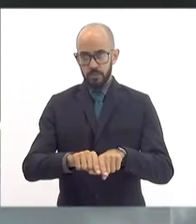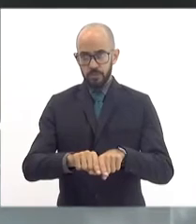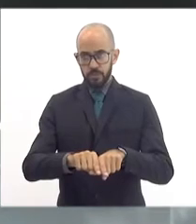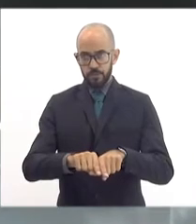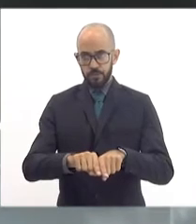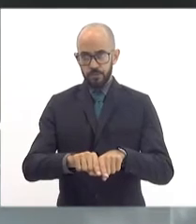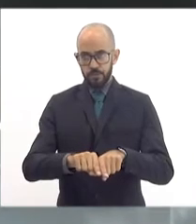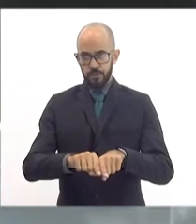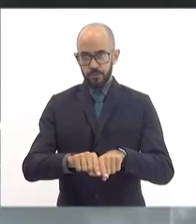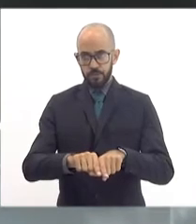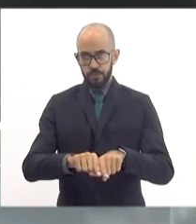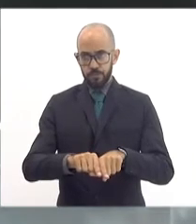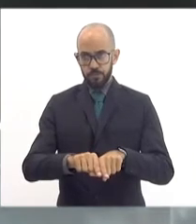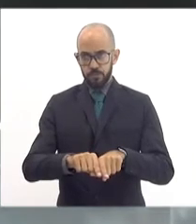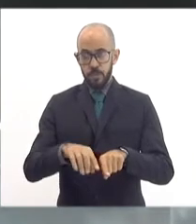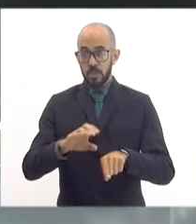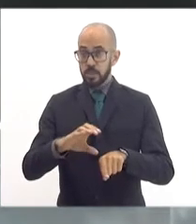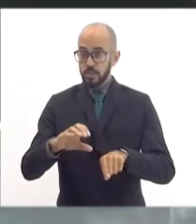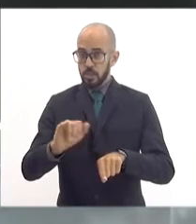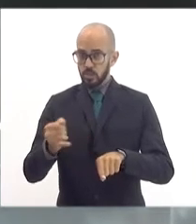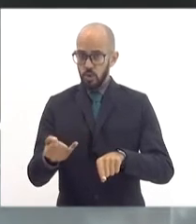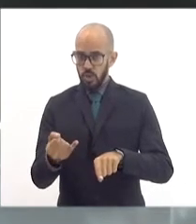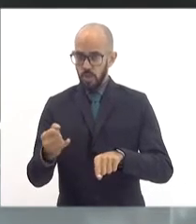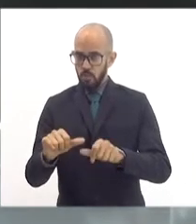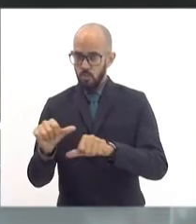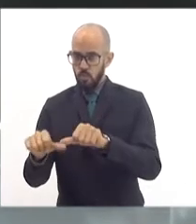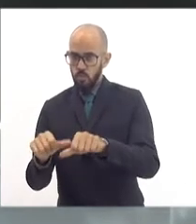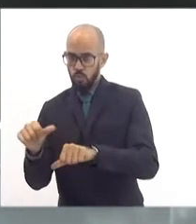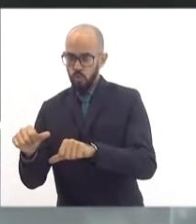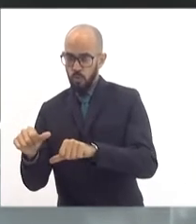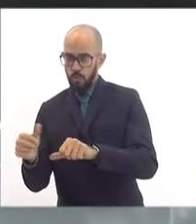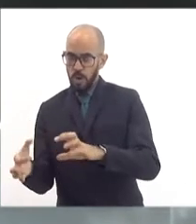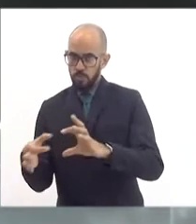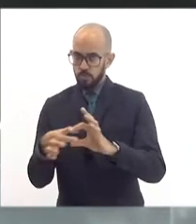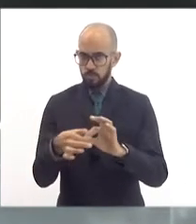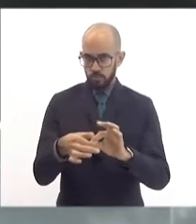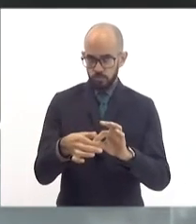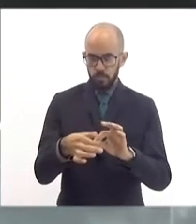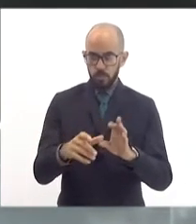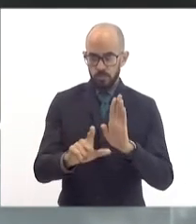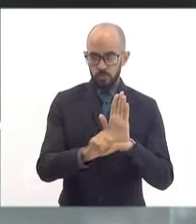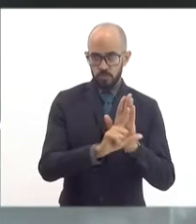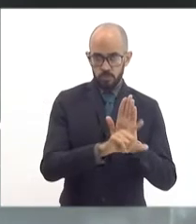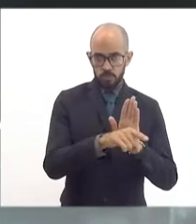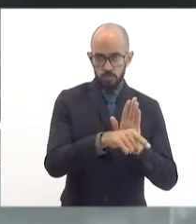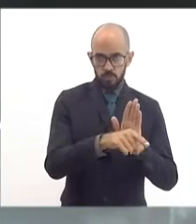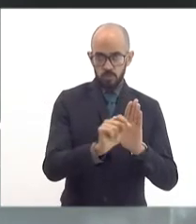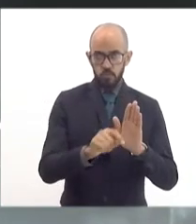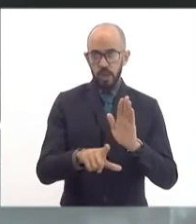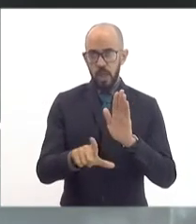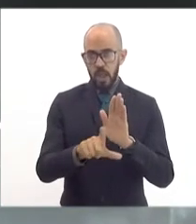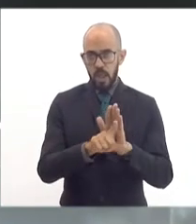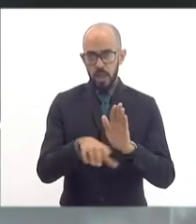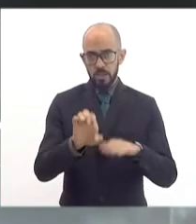Aí a CCJ mudou a relação para remeter à lei específica, que trata a lei estadual